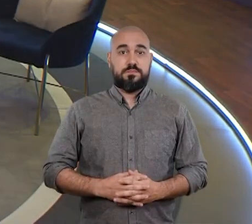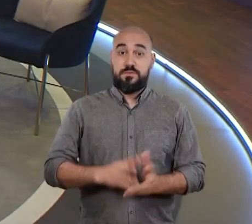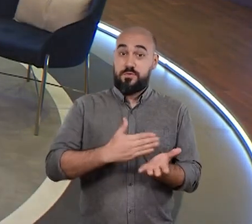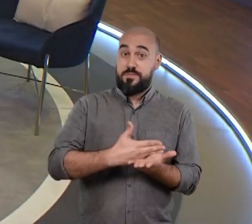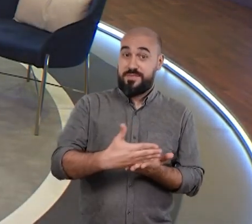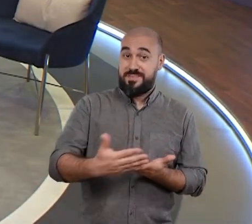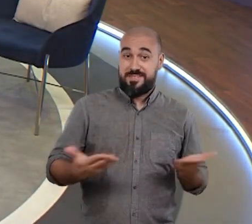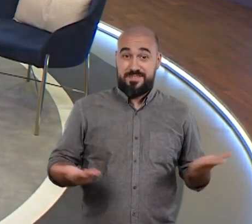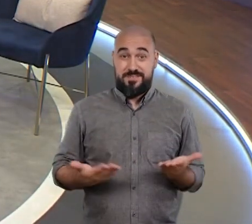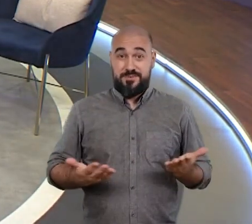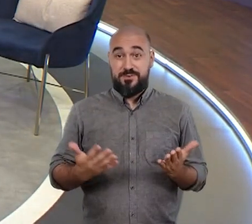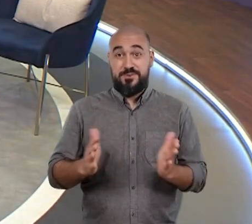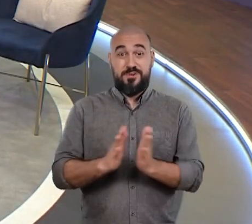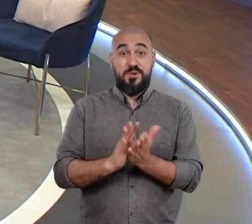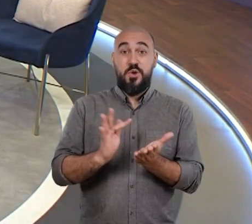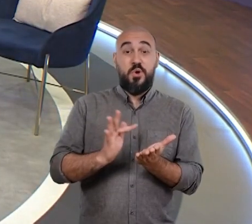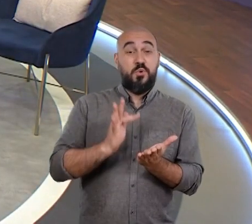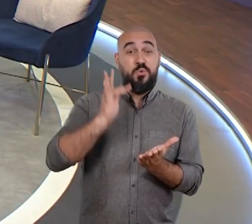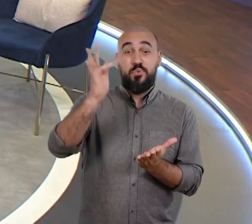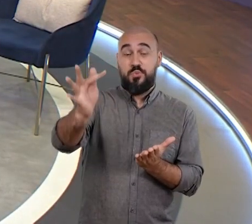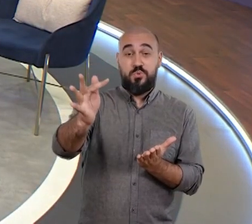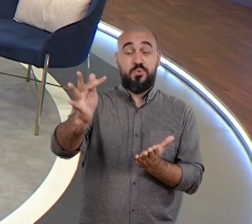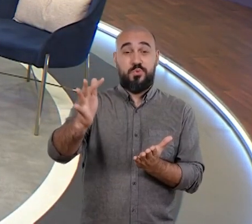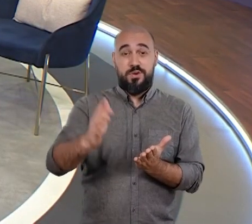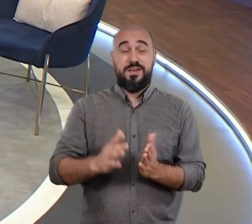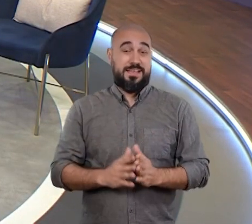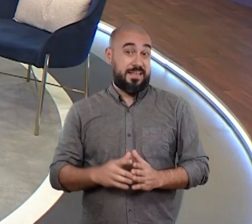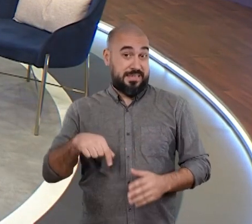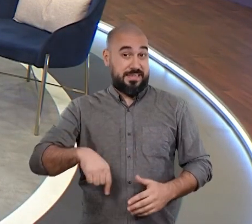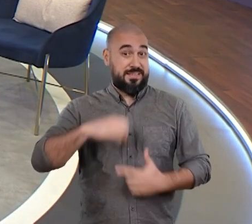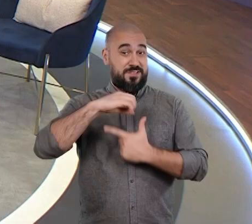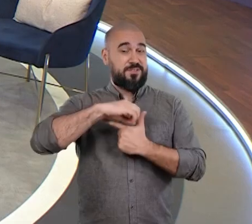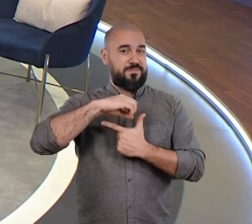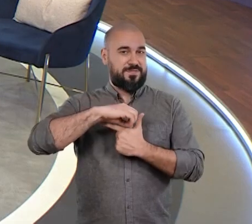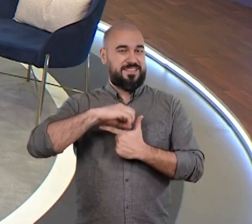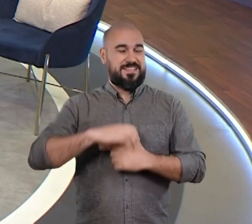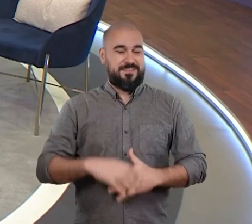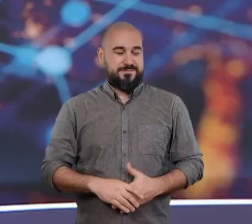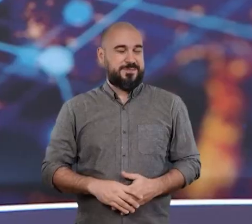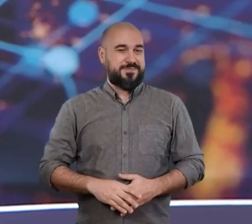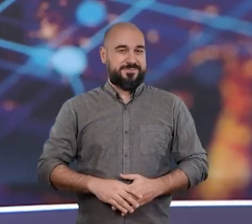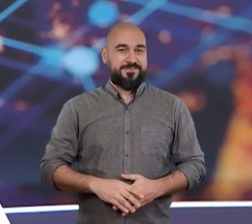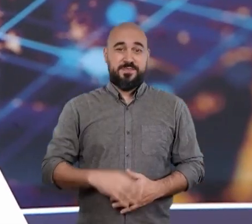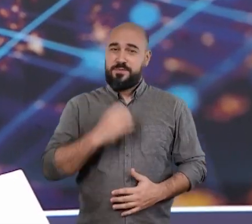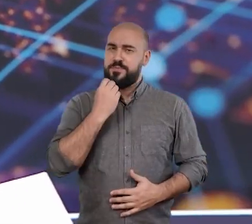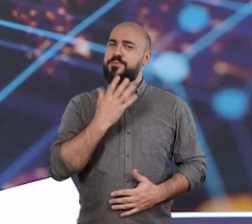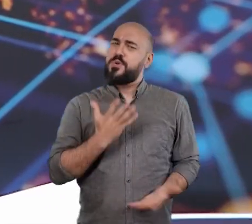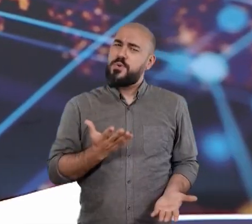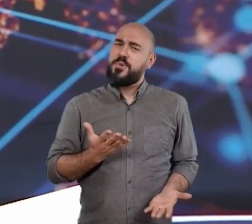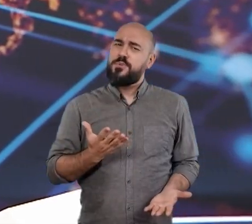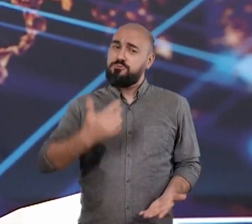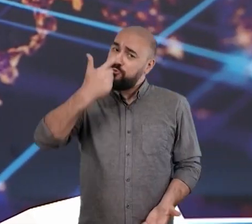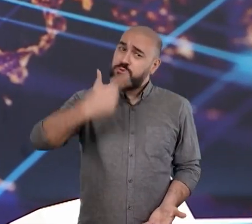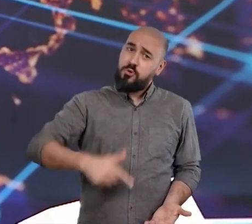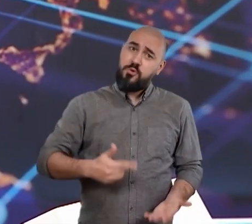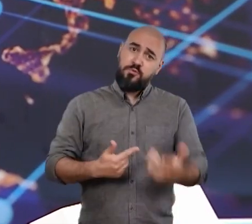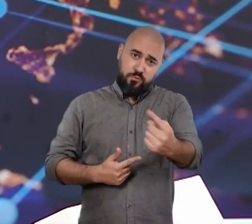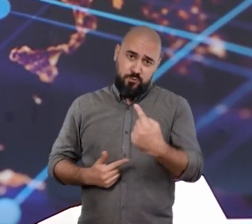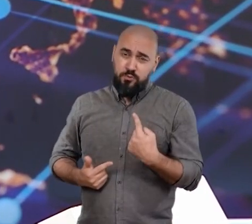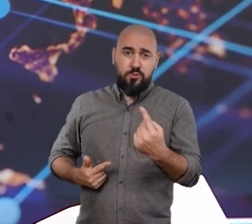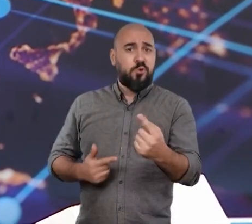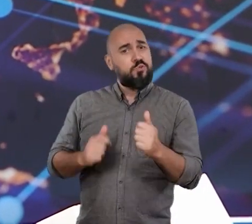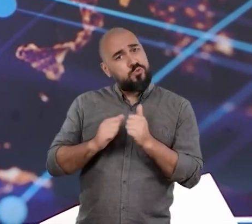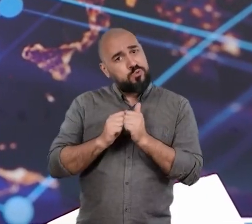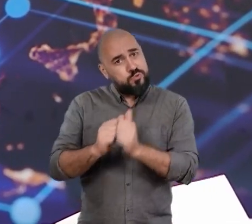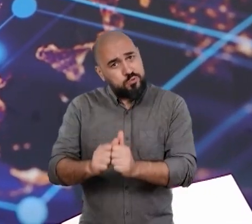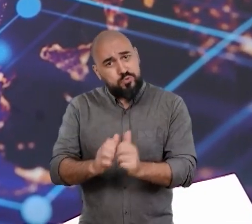Estamos começando o programa A Arena do Futuro, aqui na tela da TV Novo Tempo. Que bom, mais uma vez, estarmos